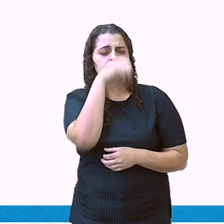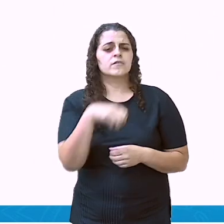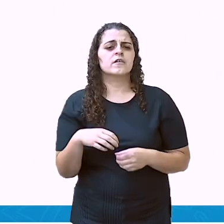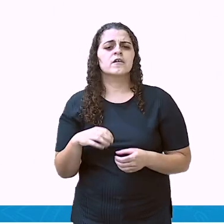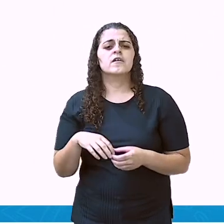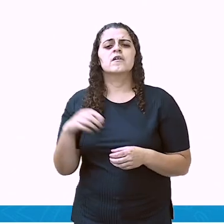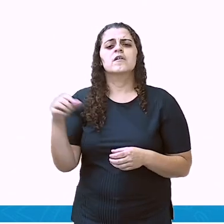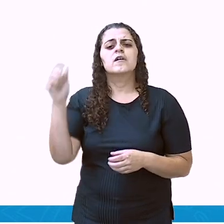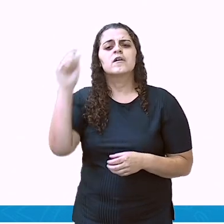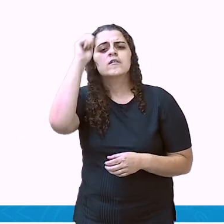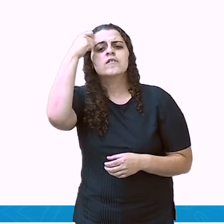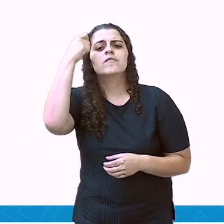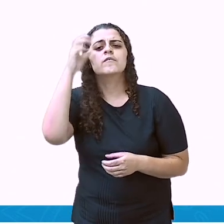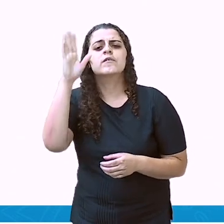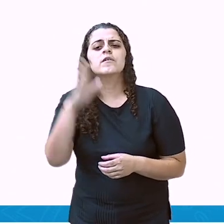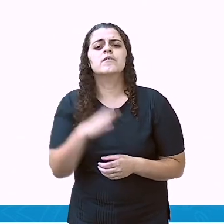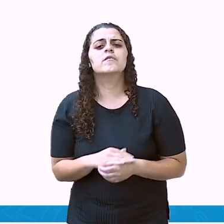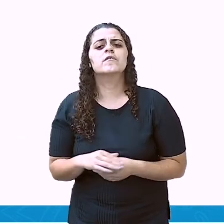A África é um